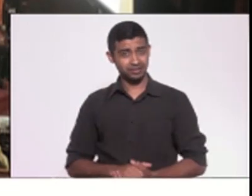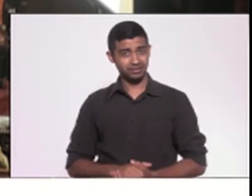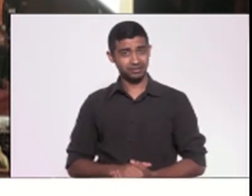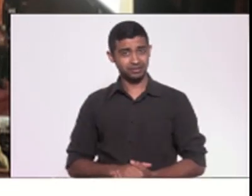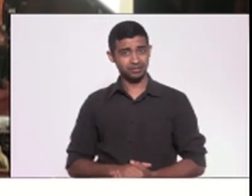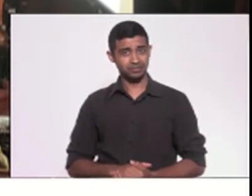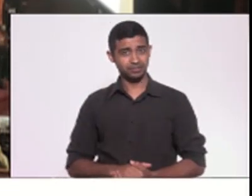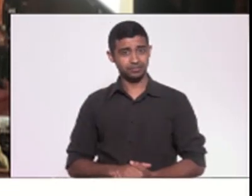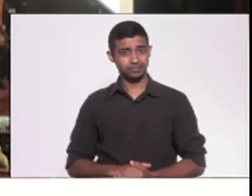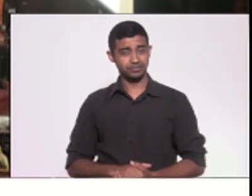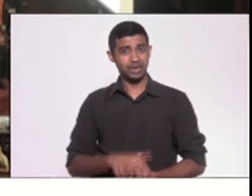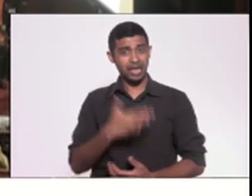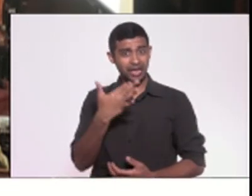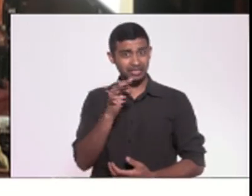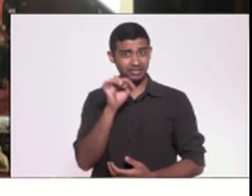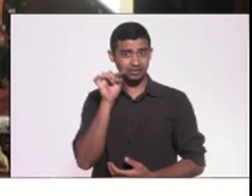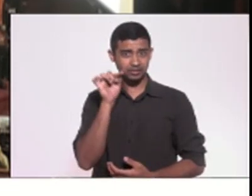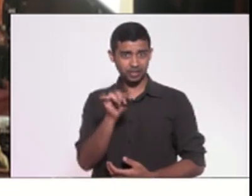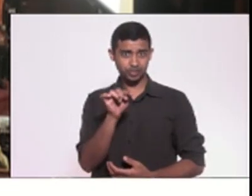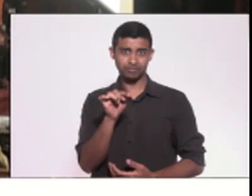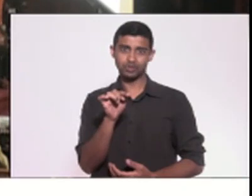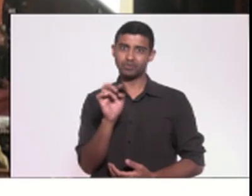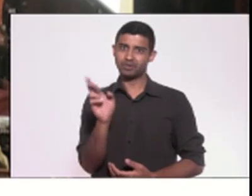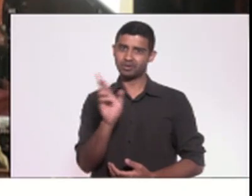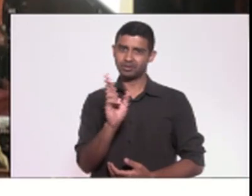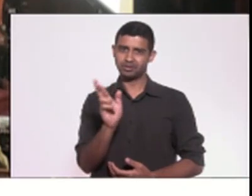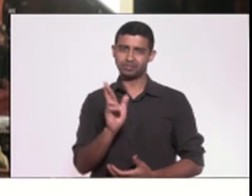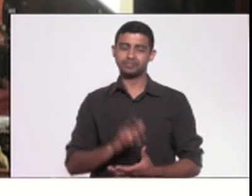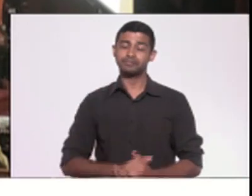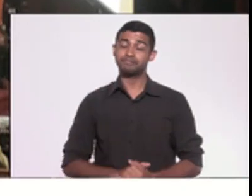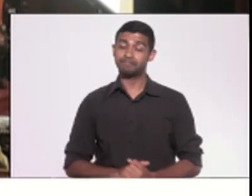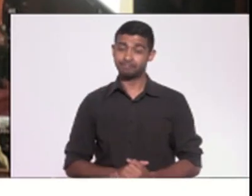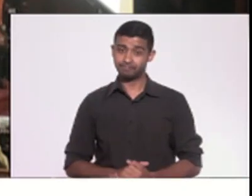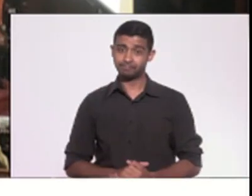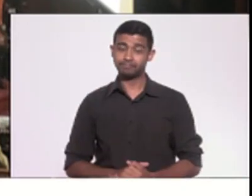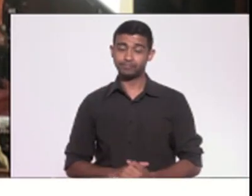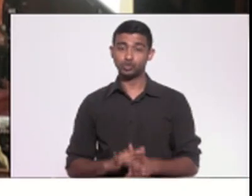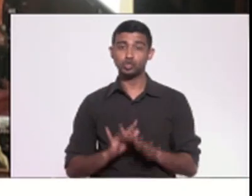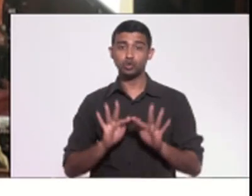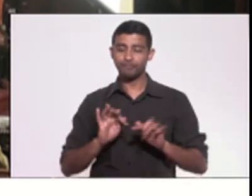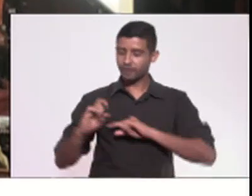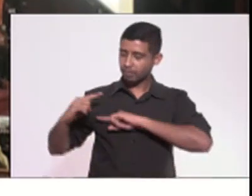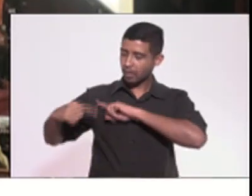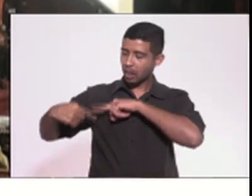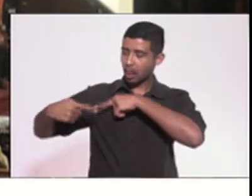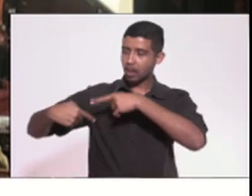mil reais, que é a tonelada do PET no final da sua cadeia.